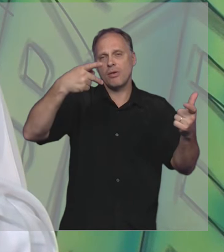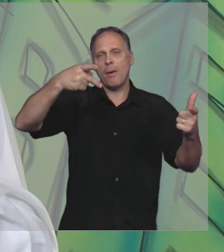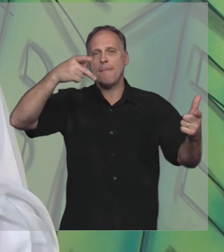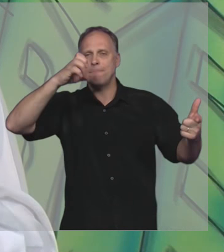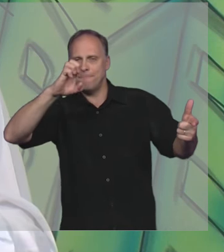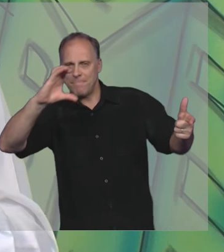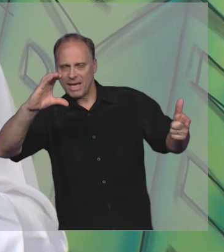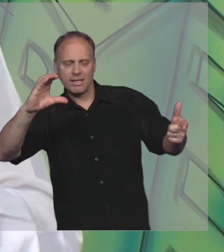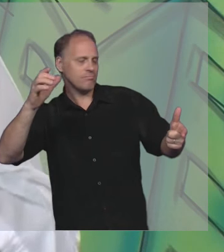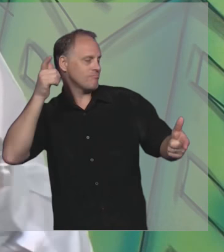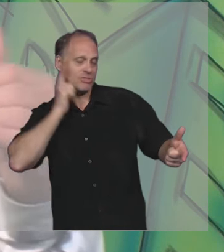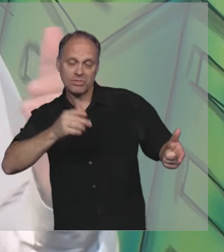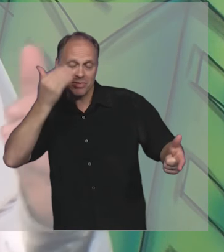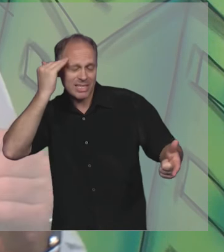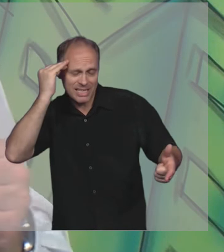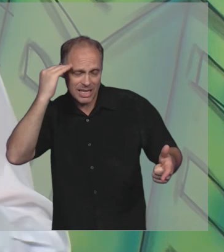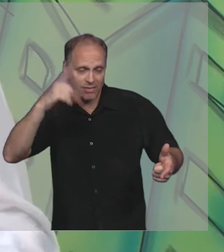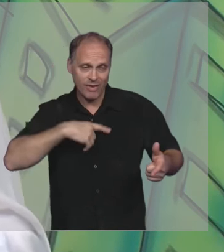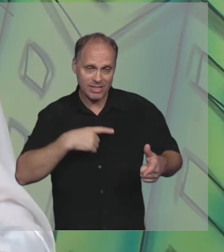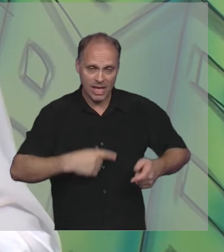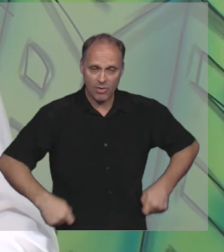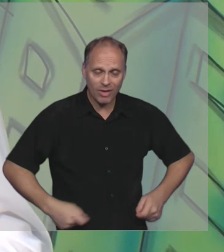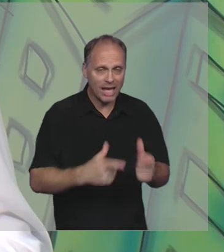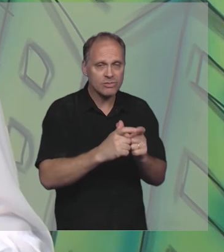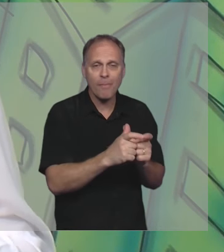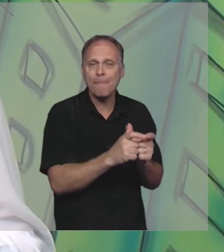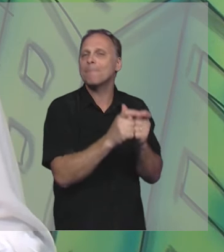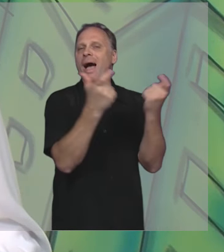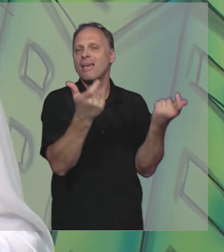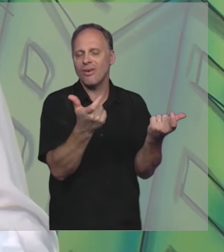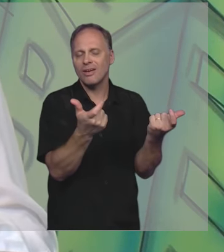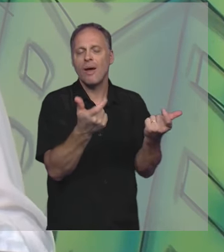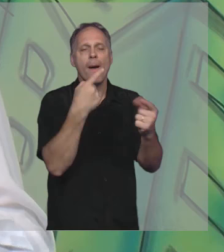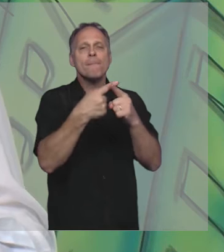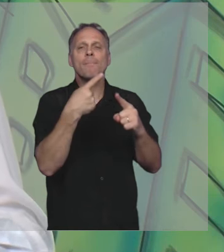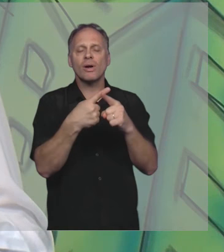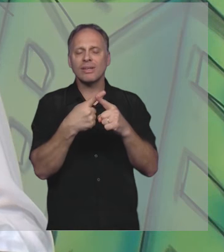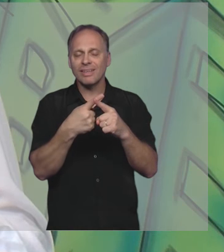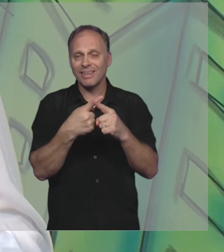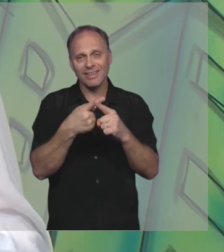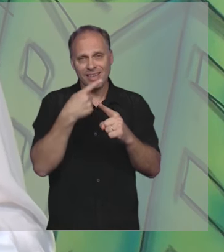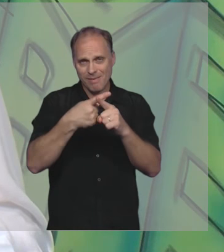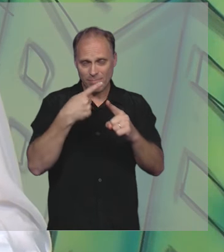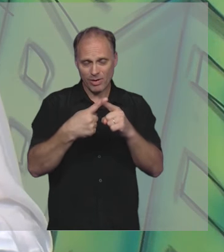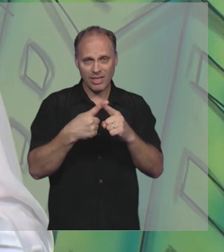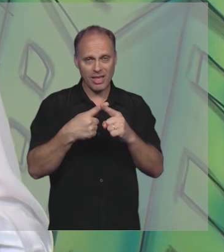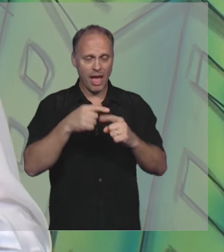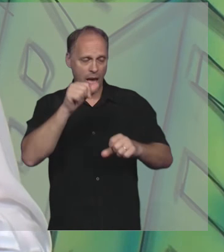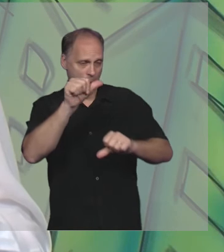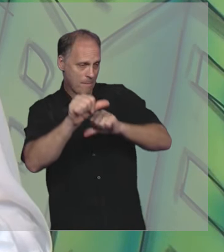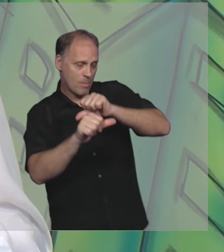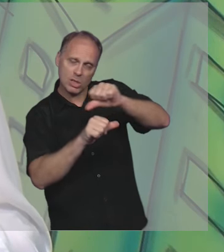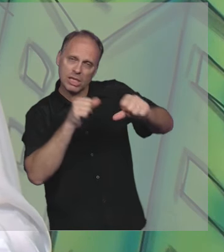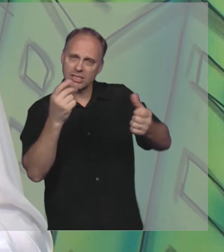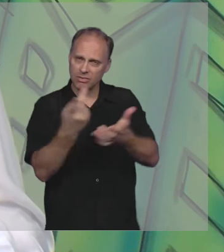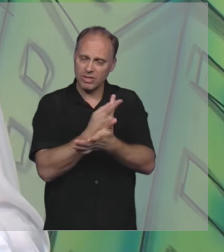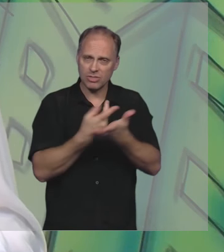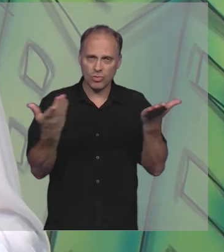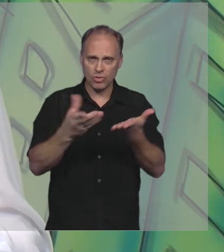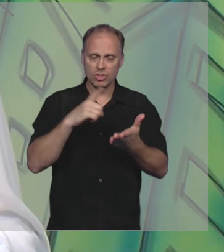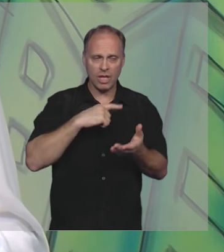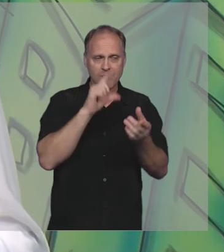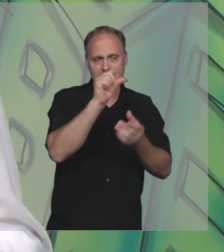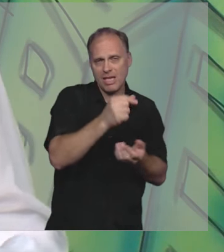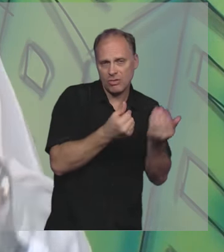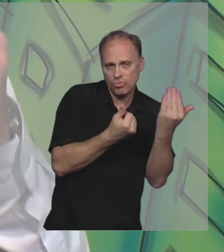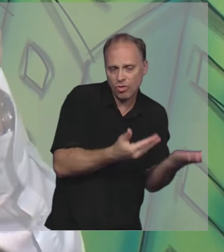conseguiu entender isso, que nós teríamos um custeio, e principalmente porque é uma alternância hoje. A gente tem